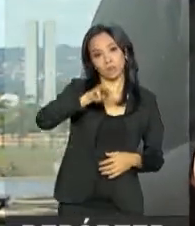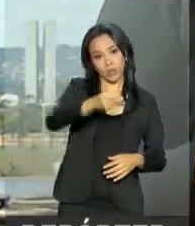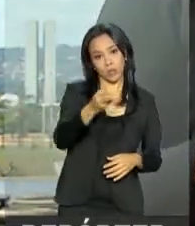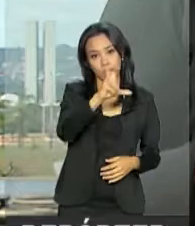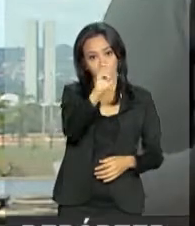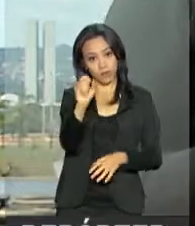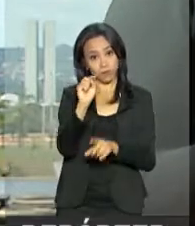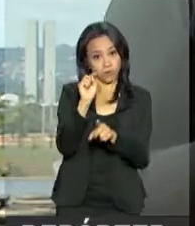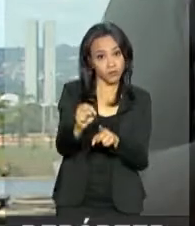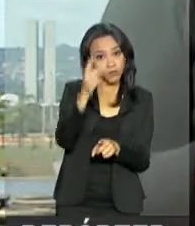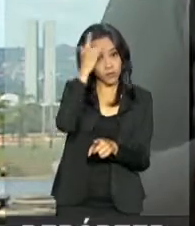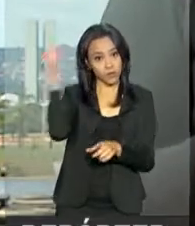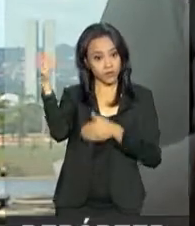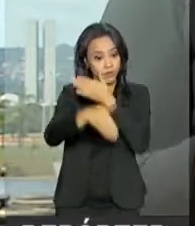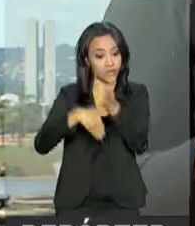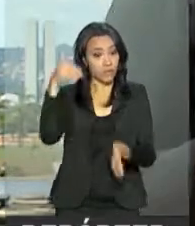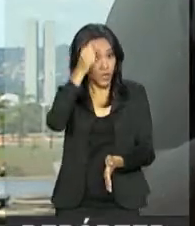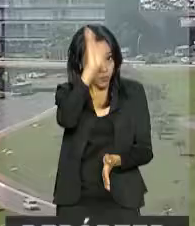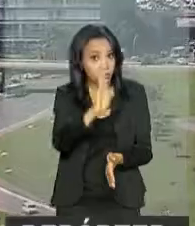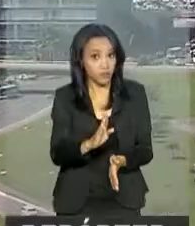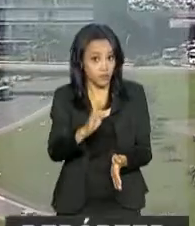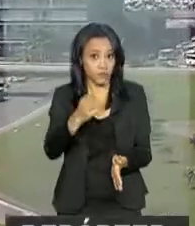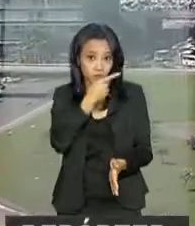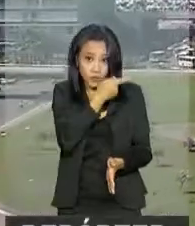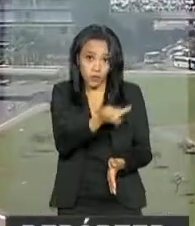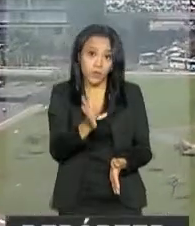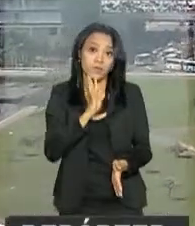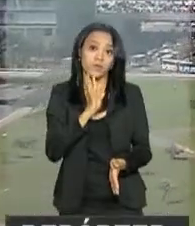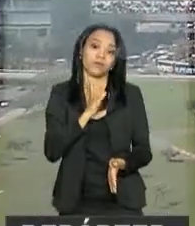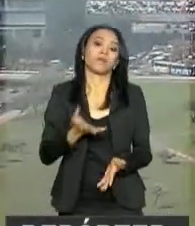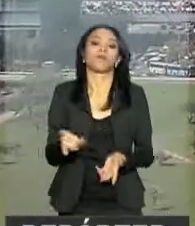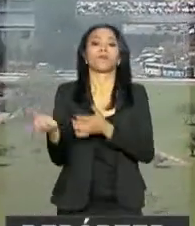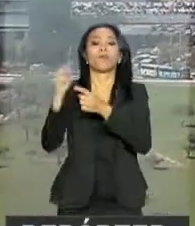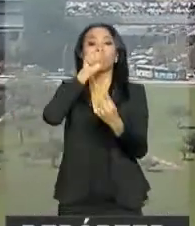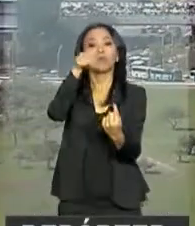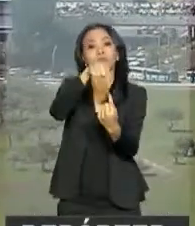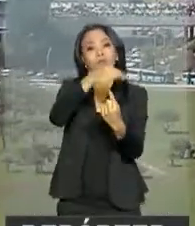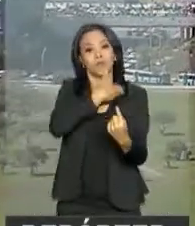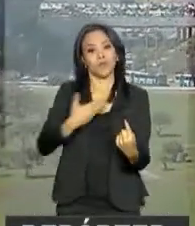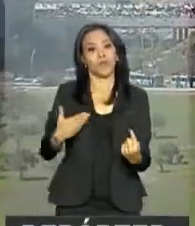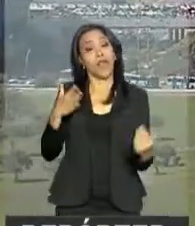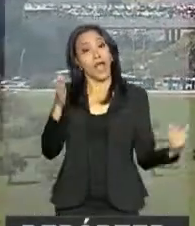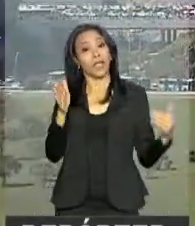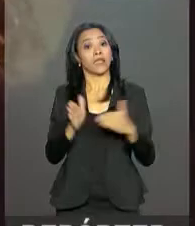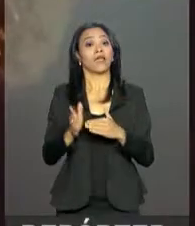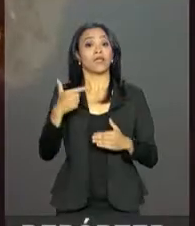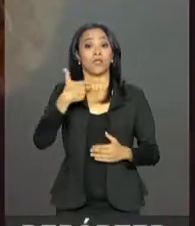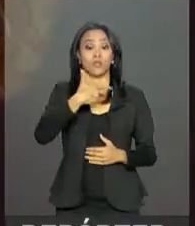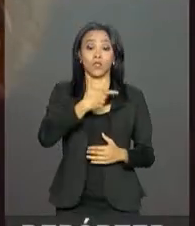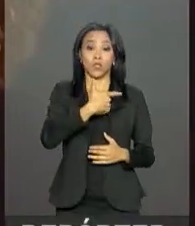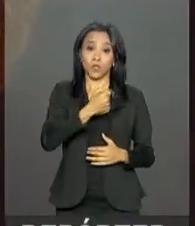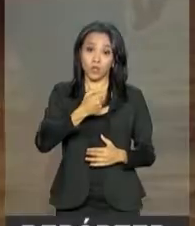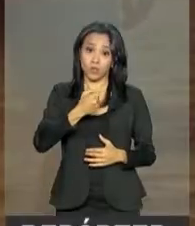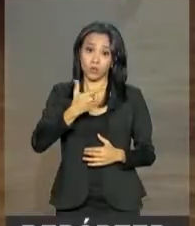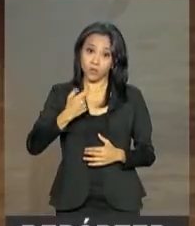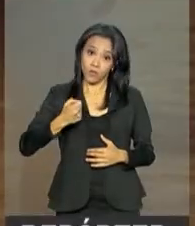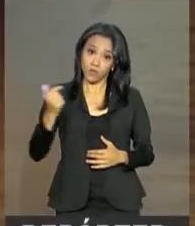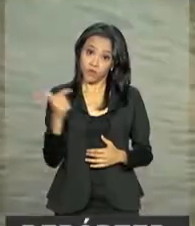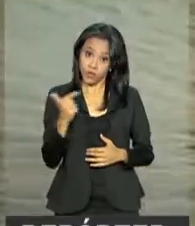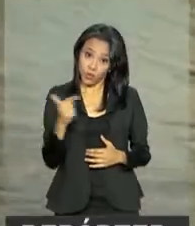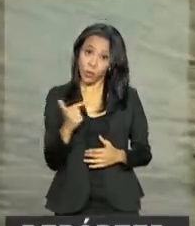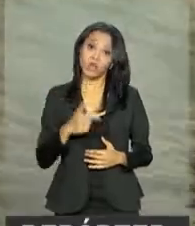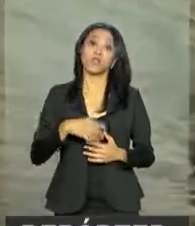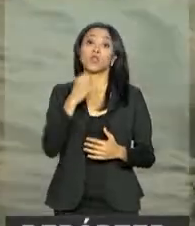turistas estrangeiros visitaram o Brasil. A meta do governo é chegar a 2022 com 12 milhões de turistas por